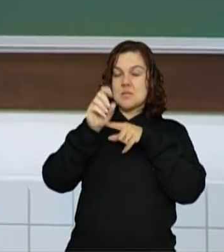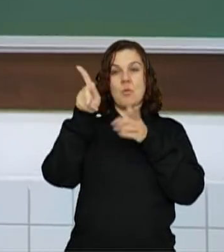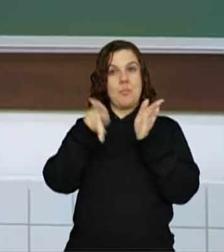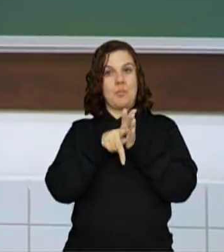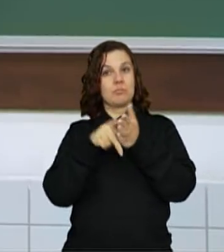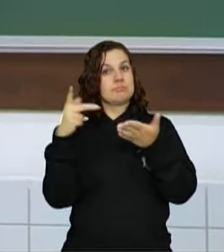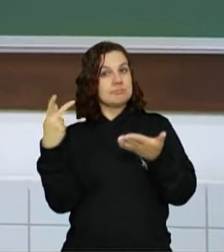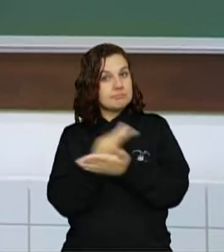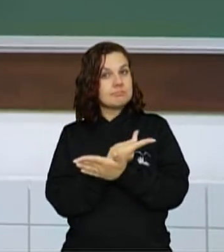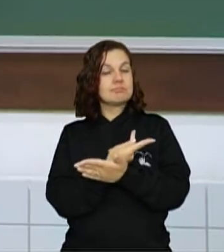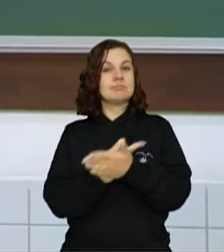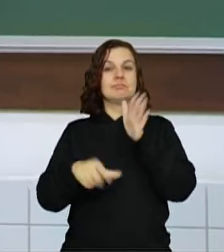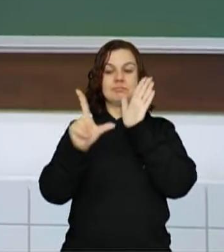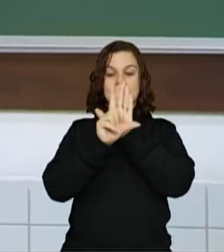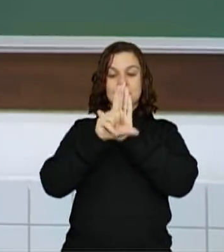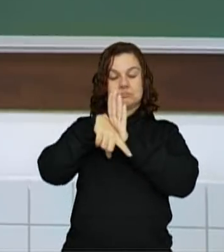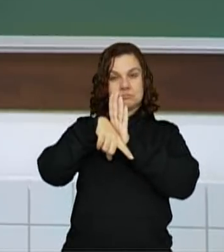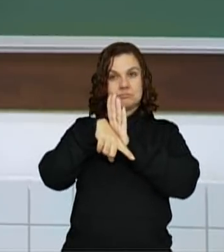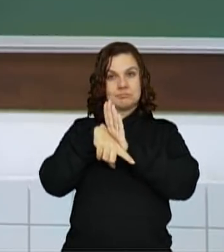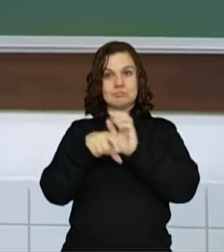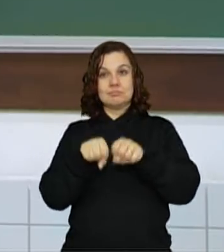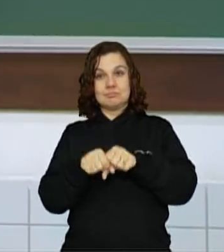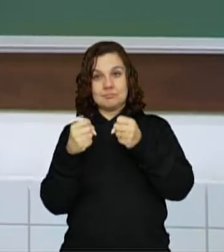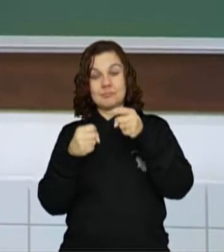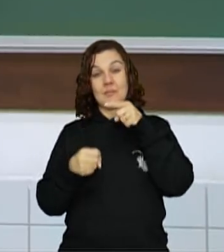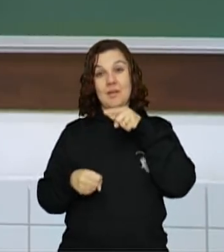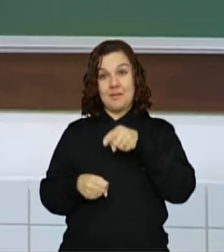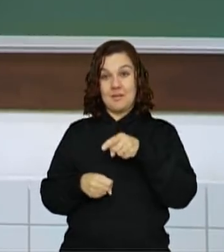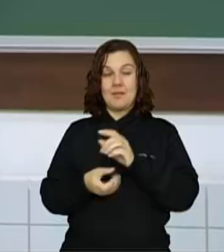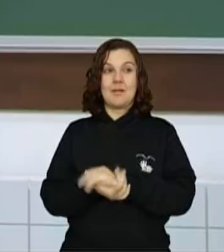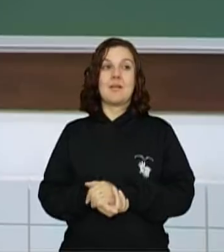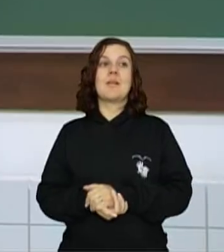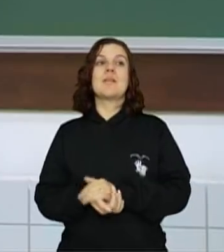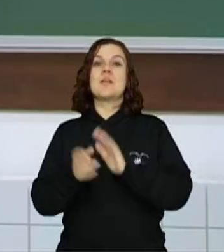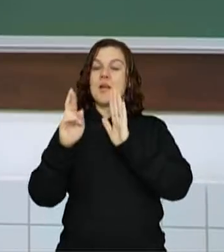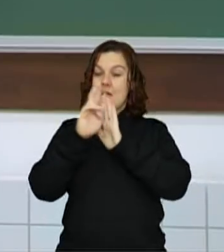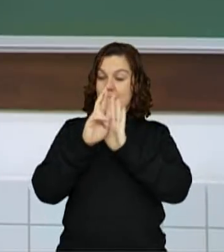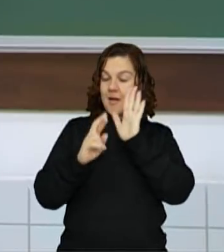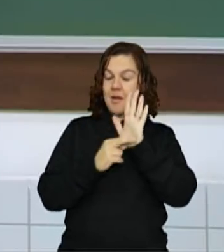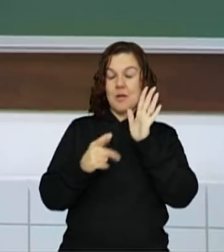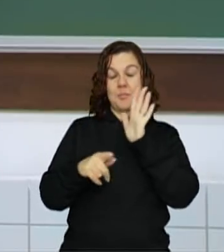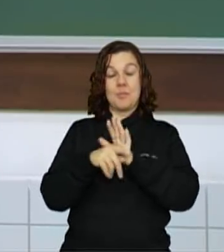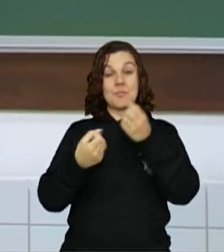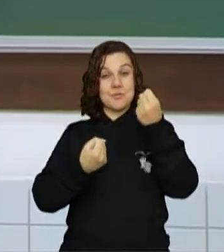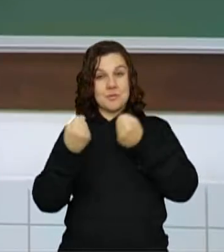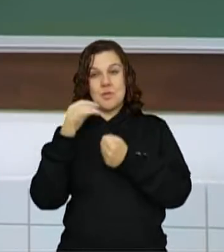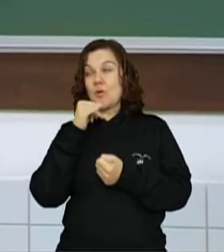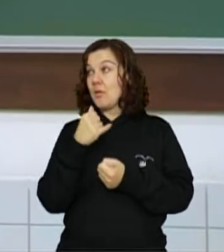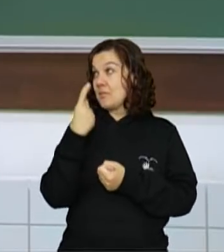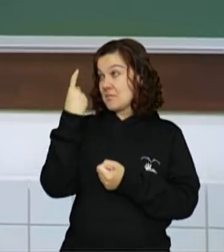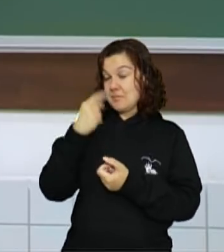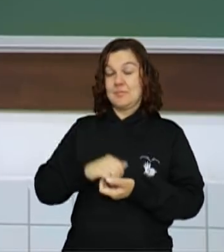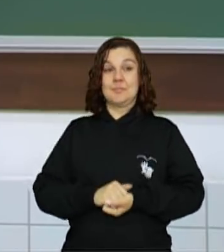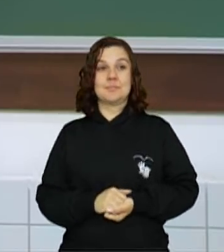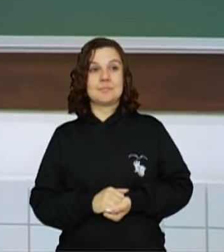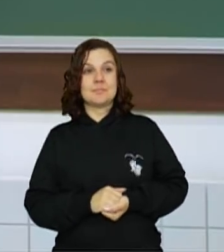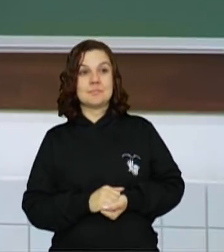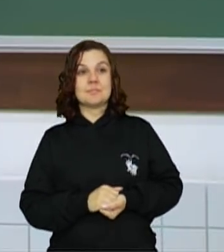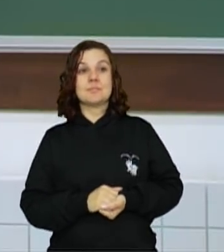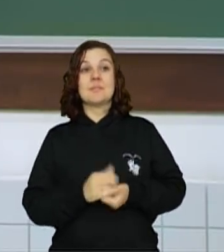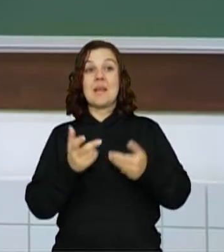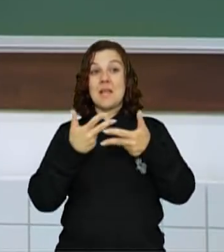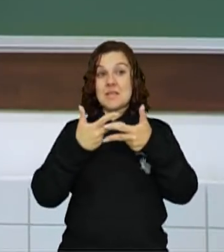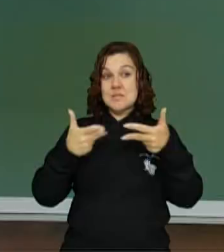cometer alguma regra. E aqui nós estamos falando das regras de trânsito, né, que eu coloquei o exemplo.